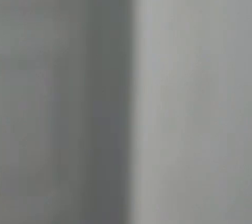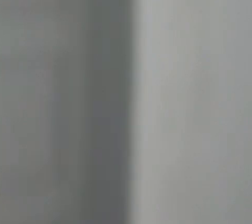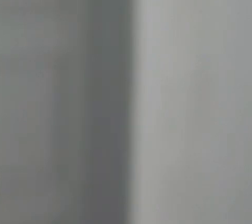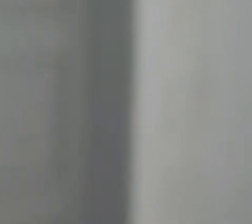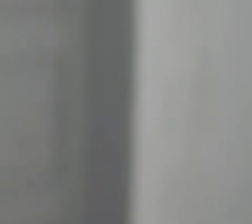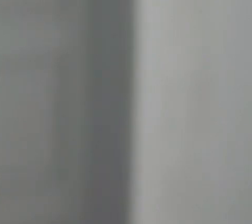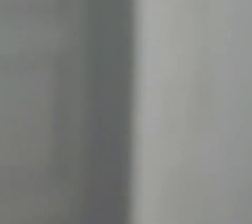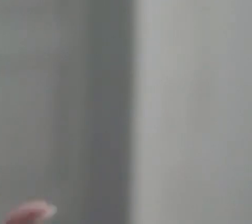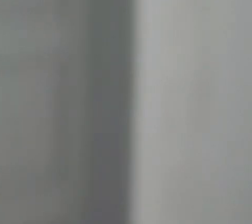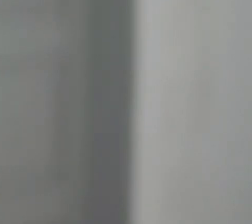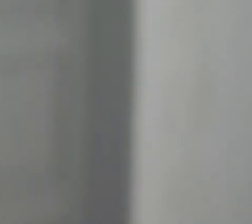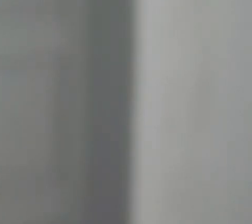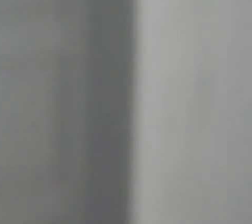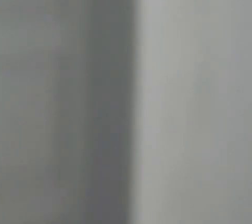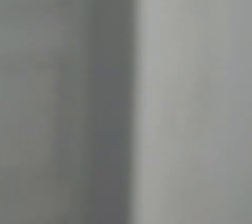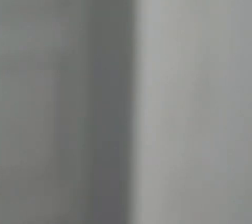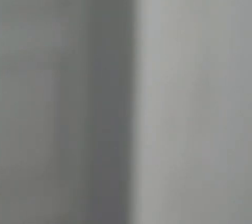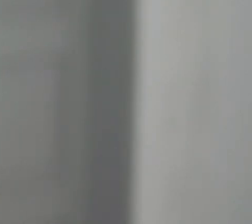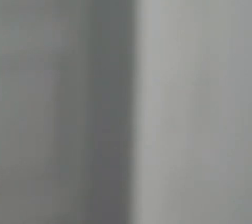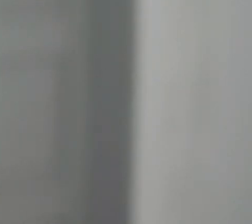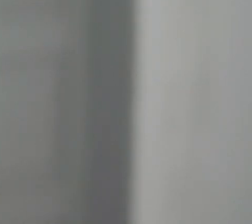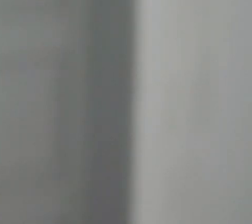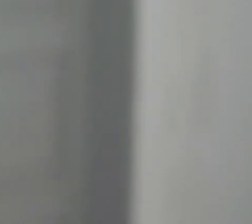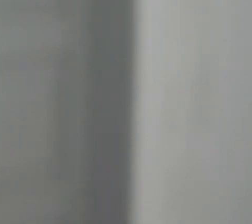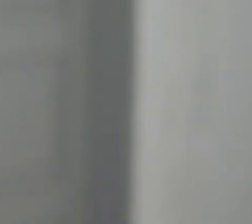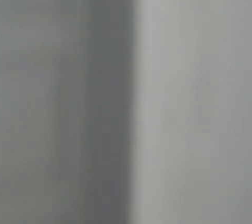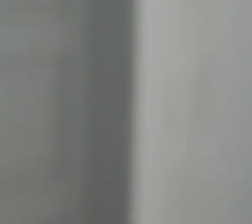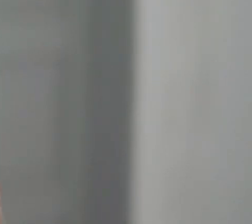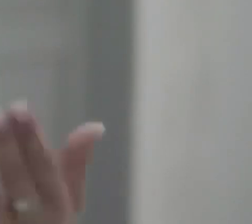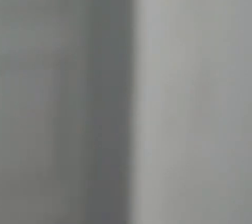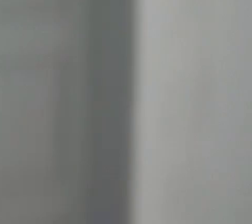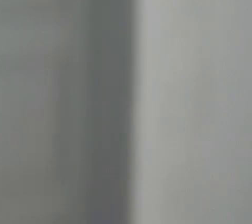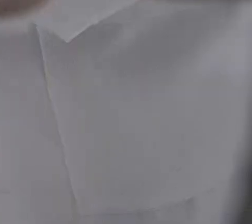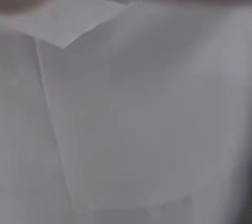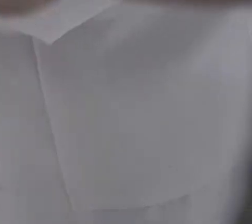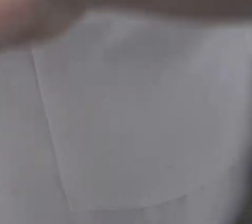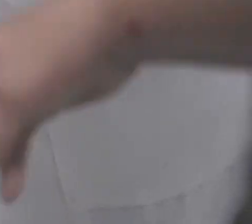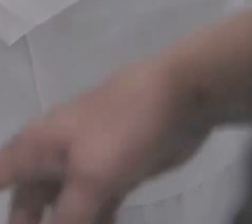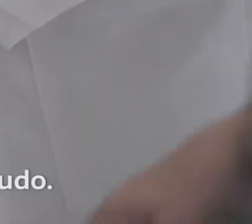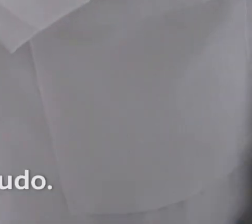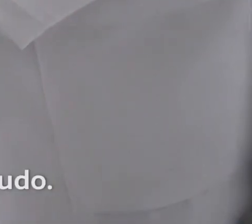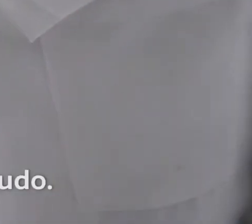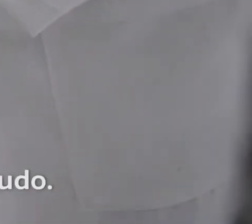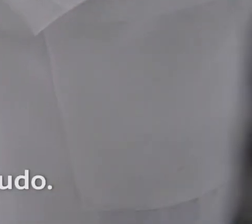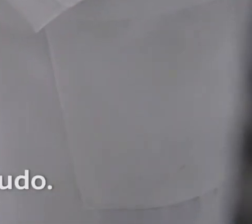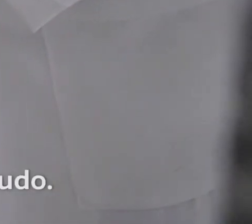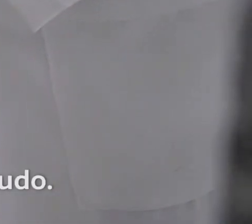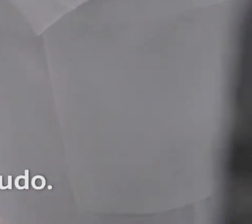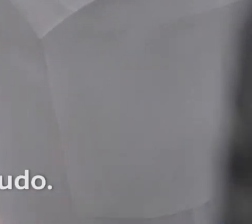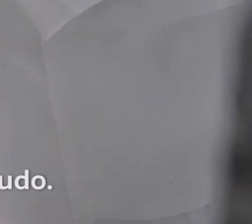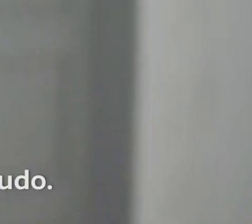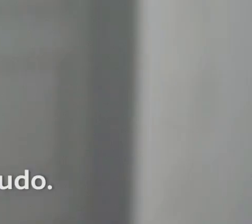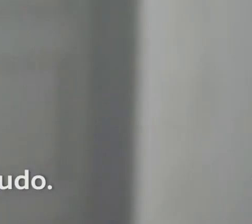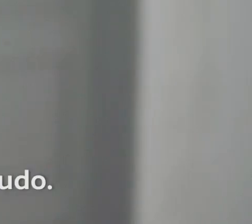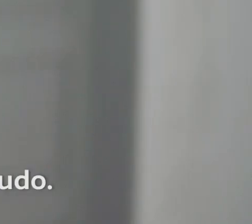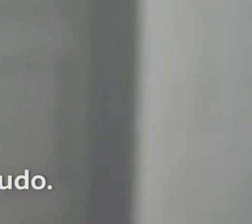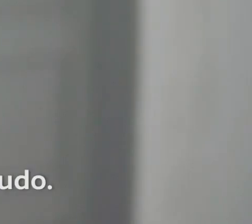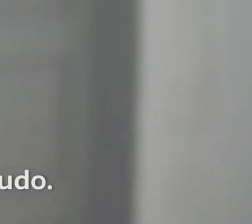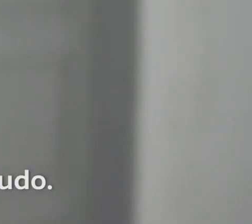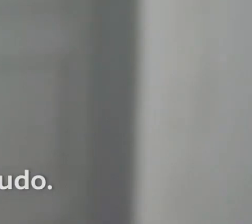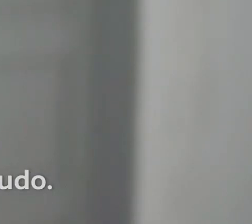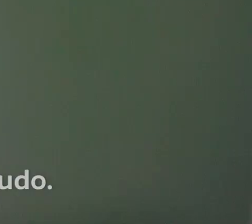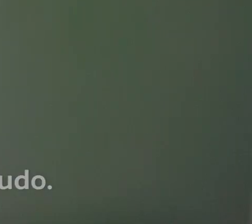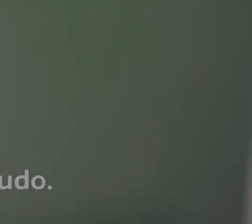né? Aí fica essa opção, né, de trazer para aqui e agora com mais coisa, né? Que tem raio-x, tem agora aqui exame